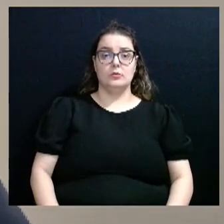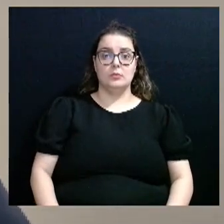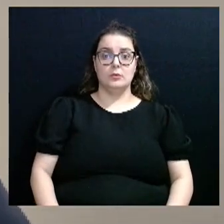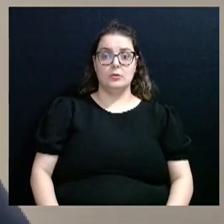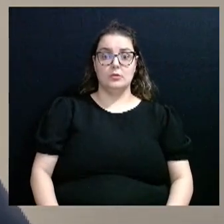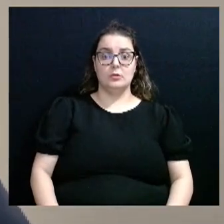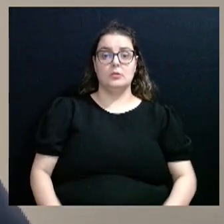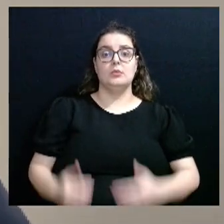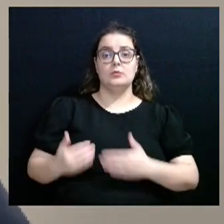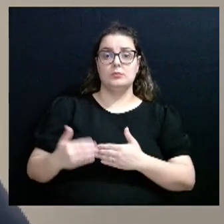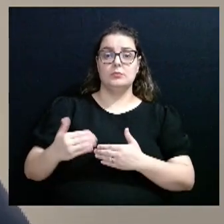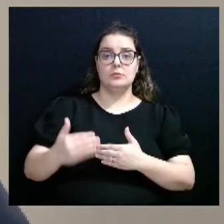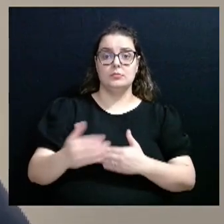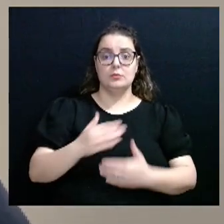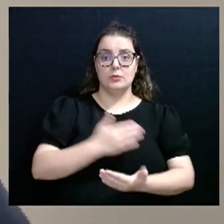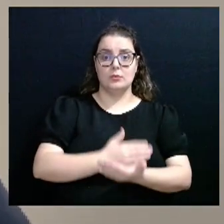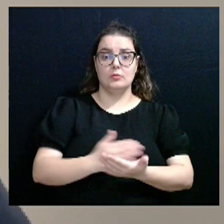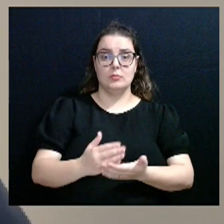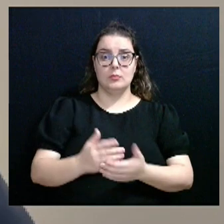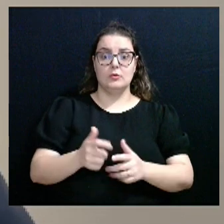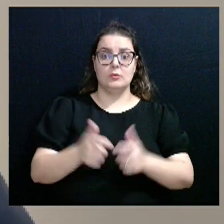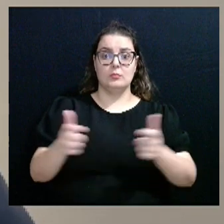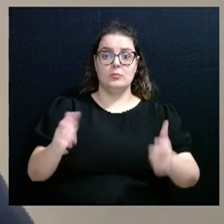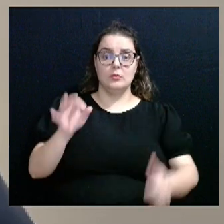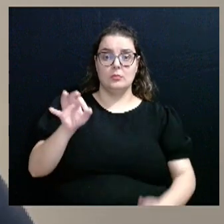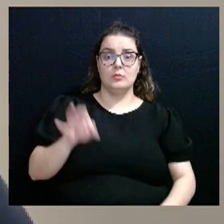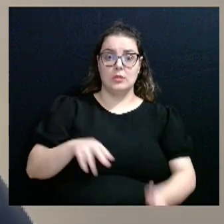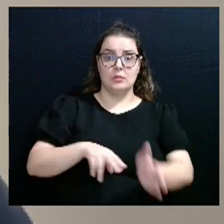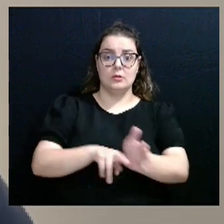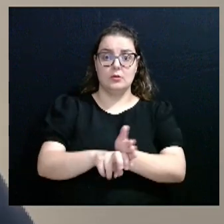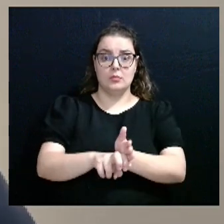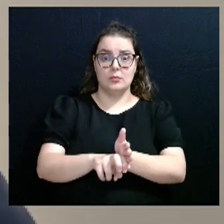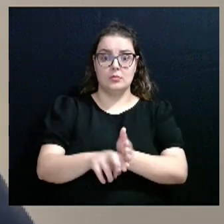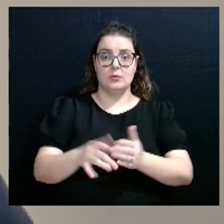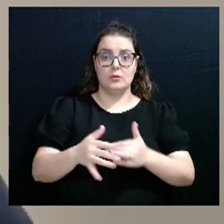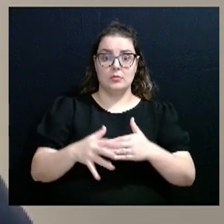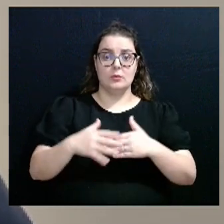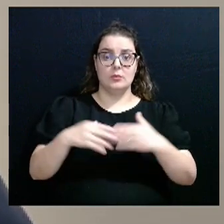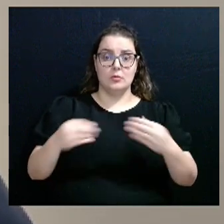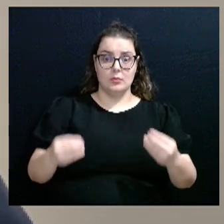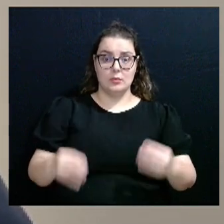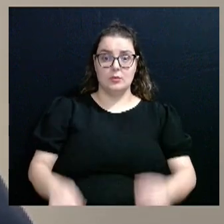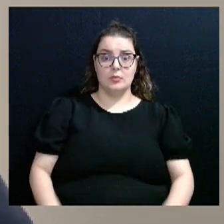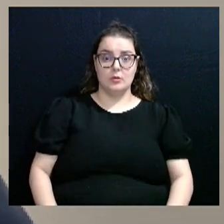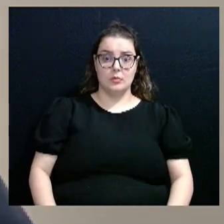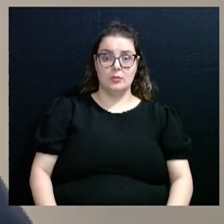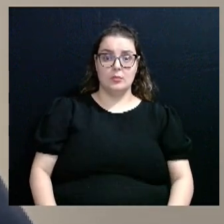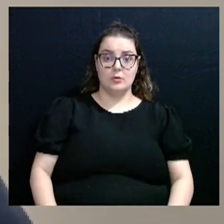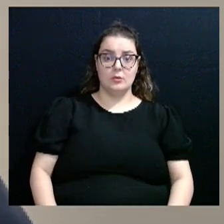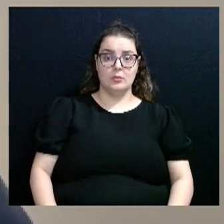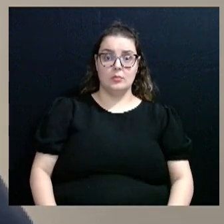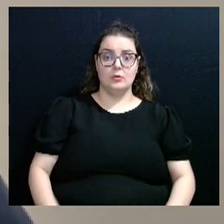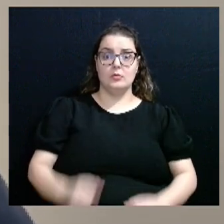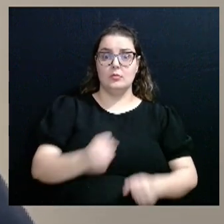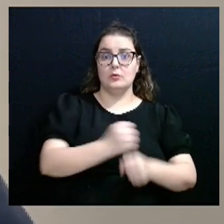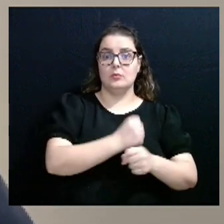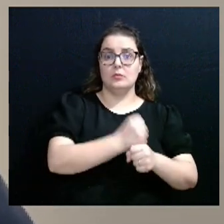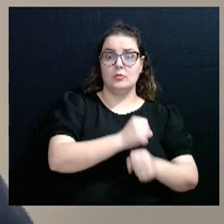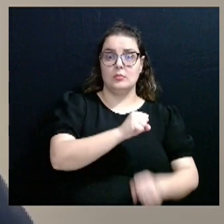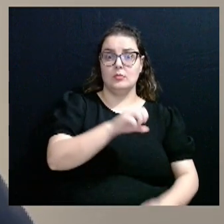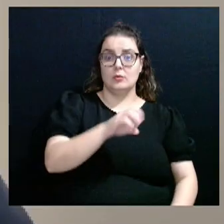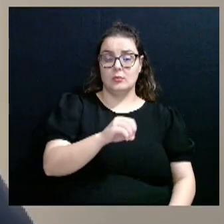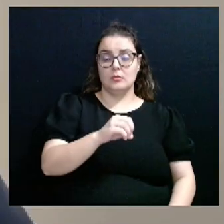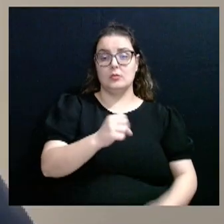gente começou a ter uma maior chance de diagnóstico e cura do câncer de próstata, que era uma doença até os anos 80, 90 muito terrível, né? Que não tinha